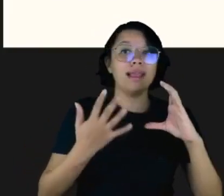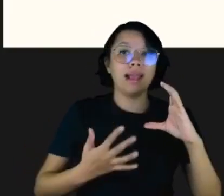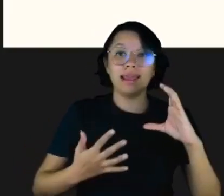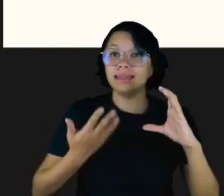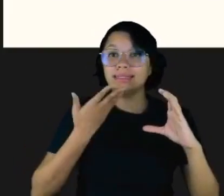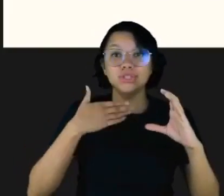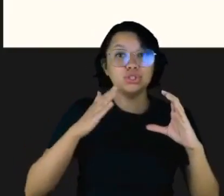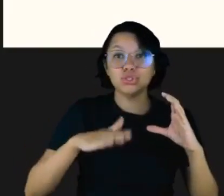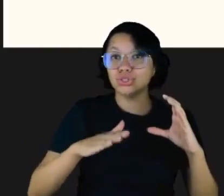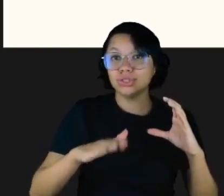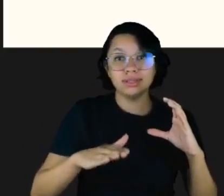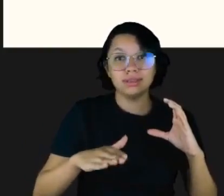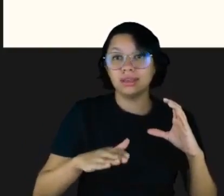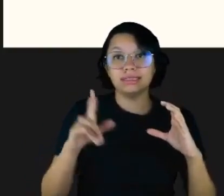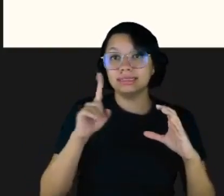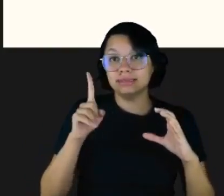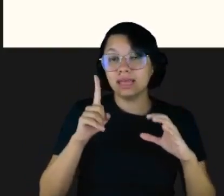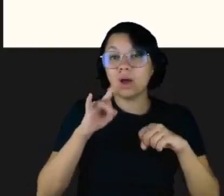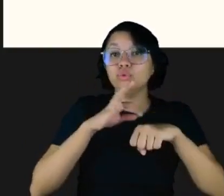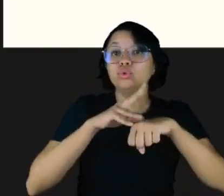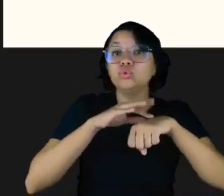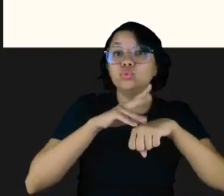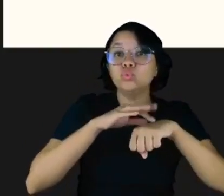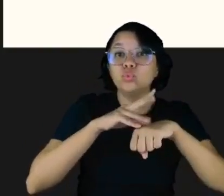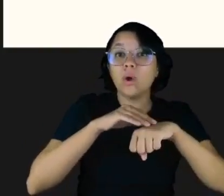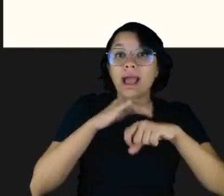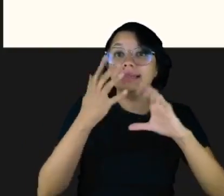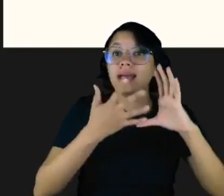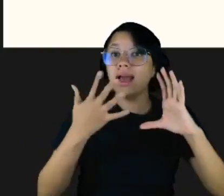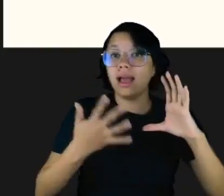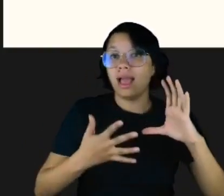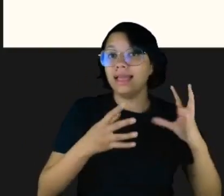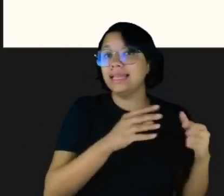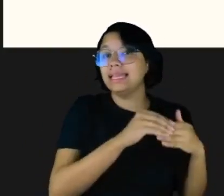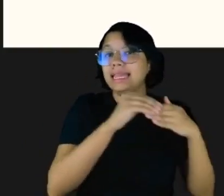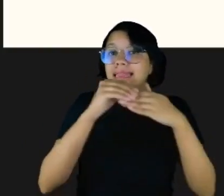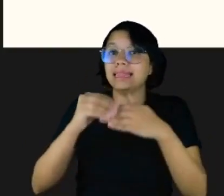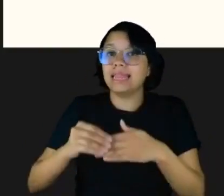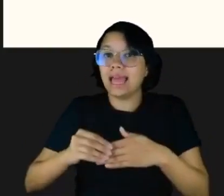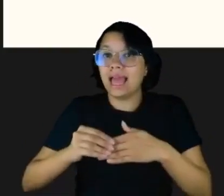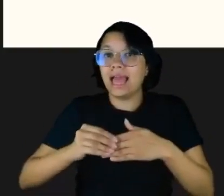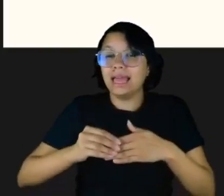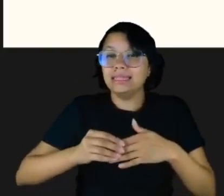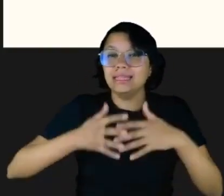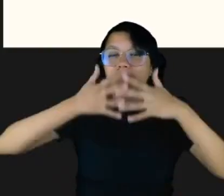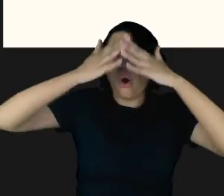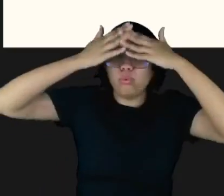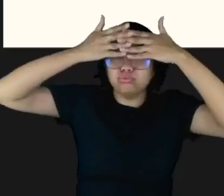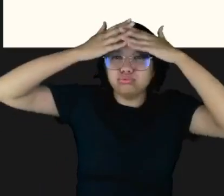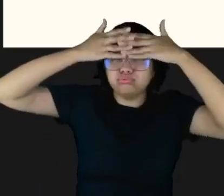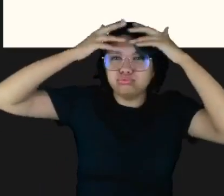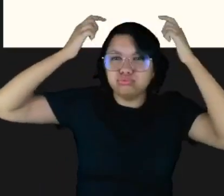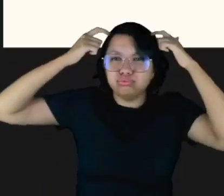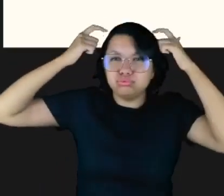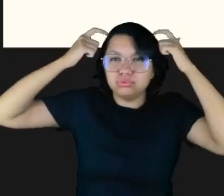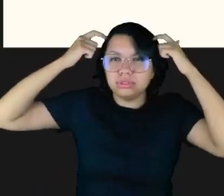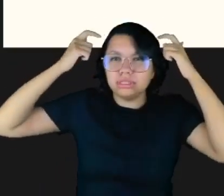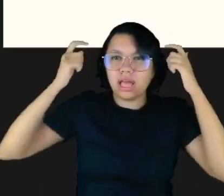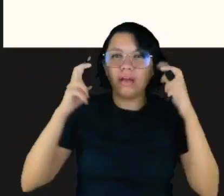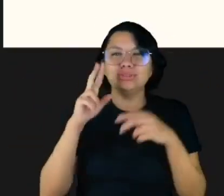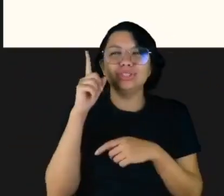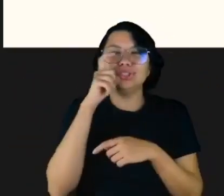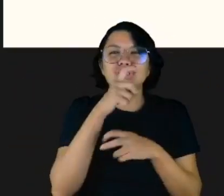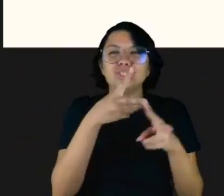infância, caracteriza uma enfermidade que traz essa confusão mental e essa dificuldade de reconhecimento do